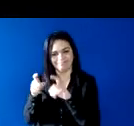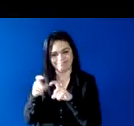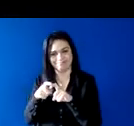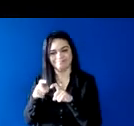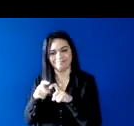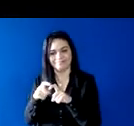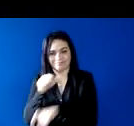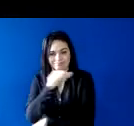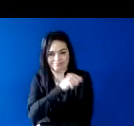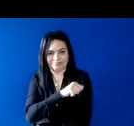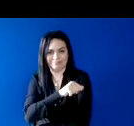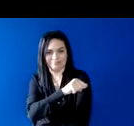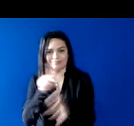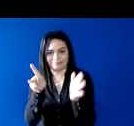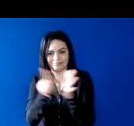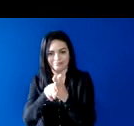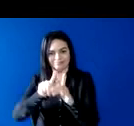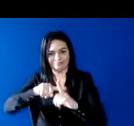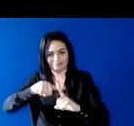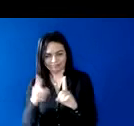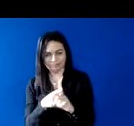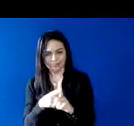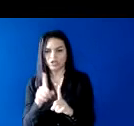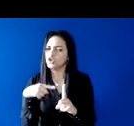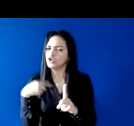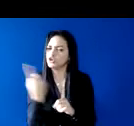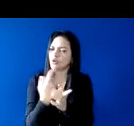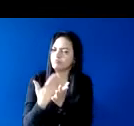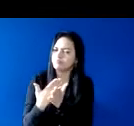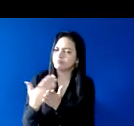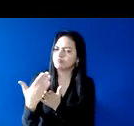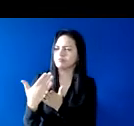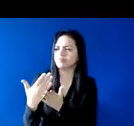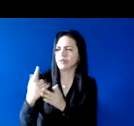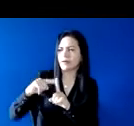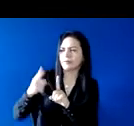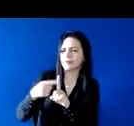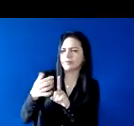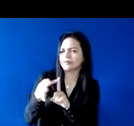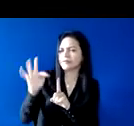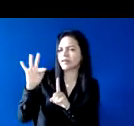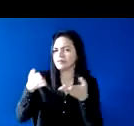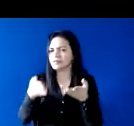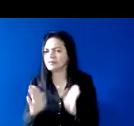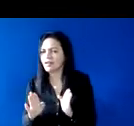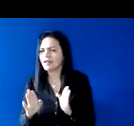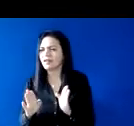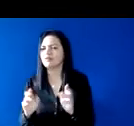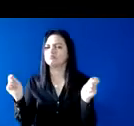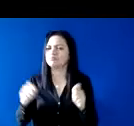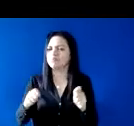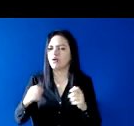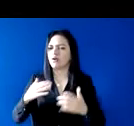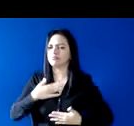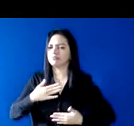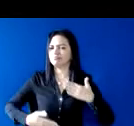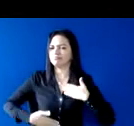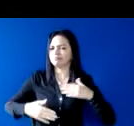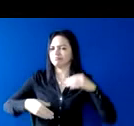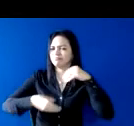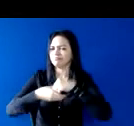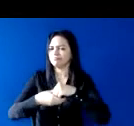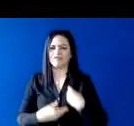princípio que gravidez, parto e nascimento são eventos fisiológicos, potencialmente fisiológicos da vida das